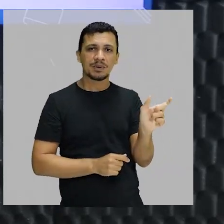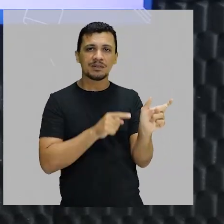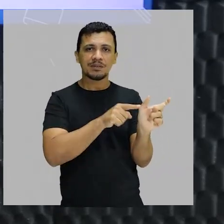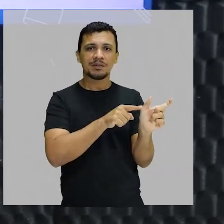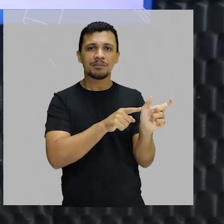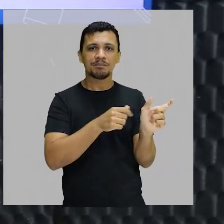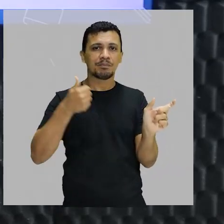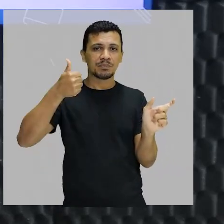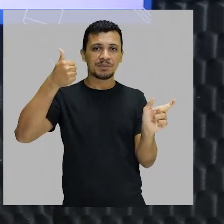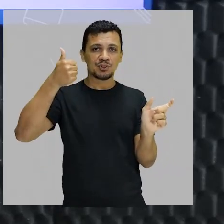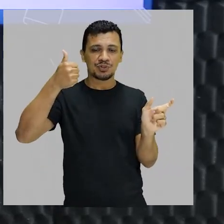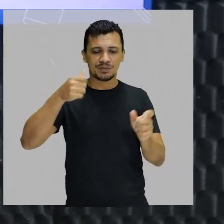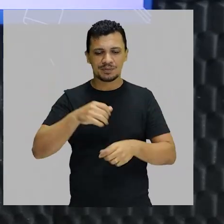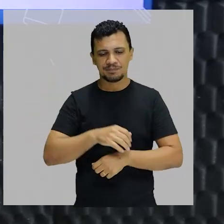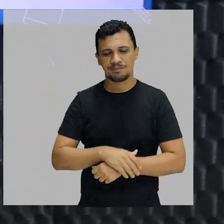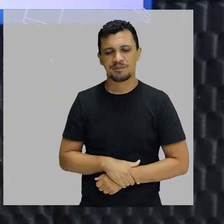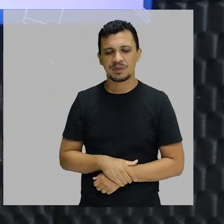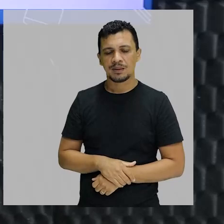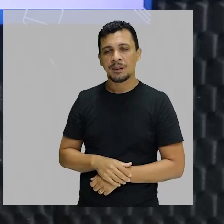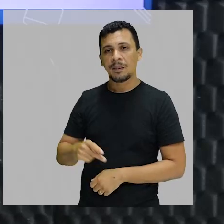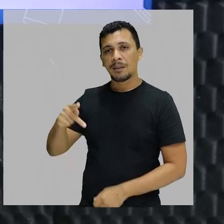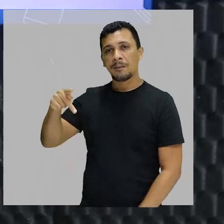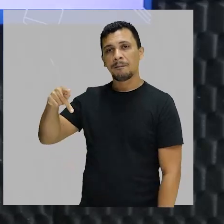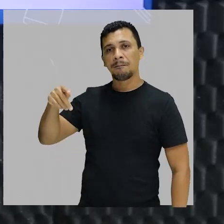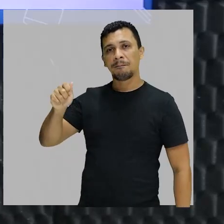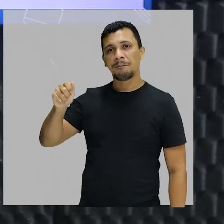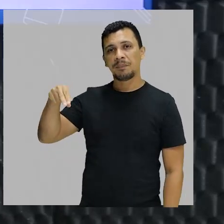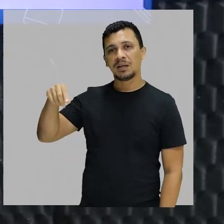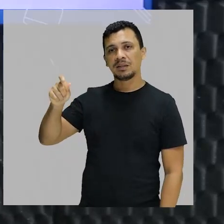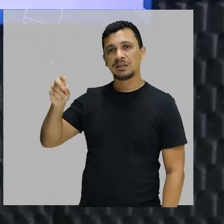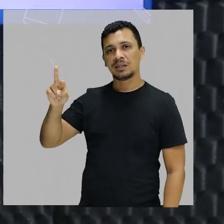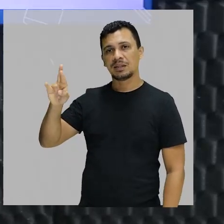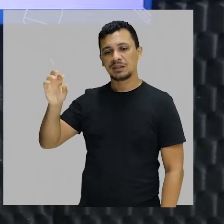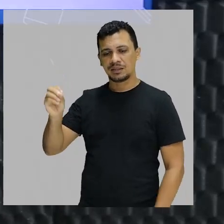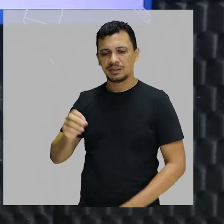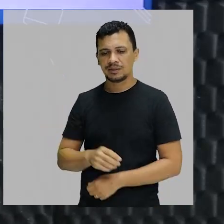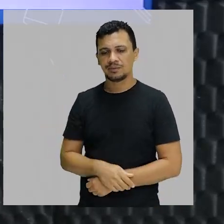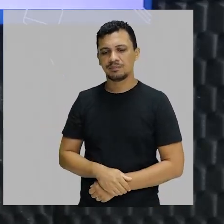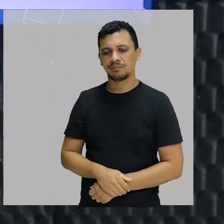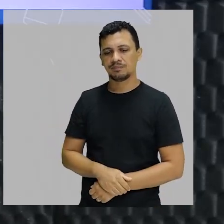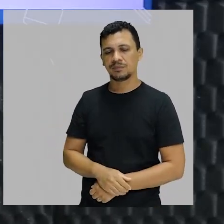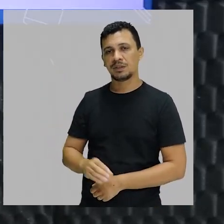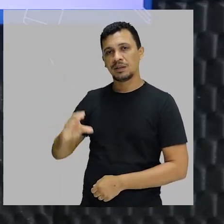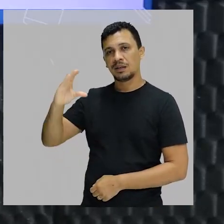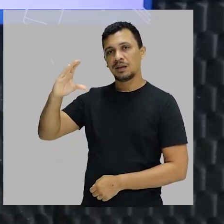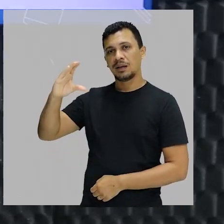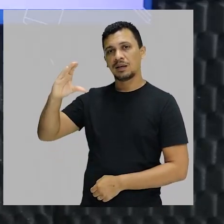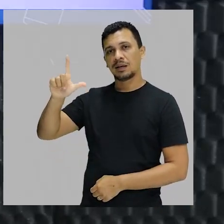el panadero, tá? Que eu falei ainda há pouco, padeiro. E callejeiro,